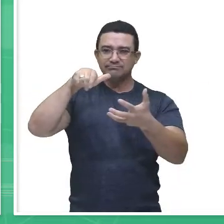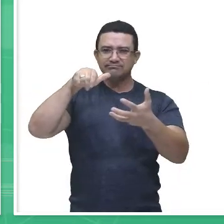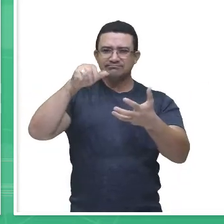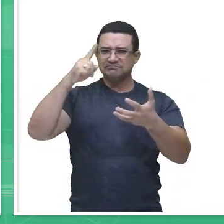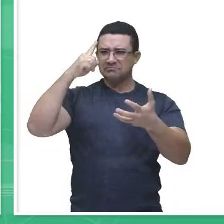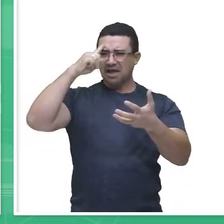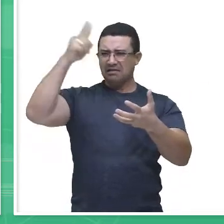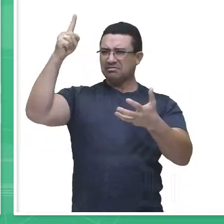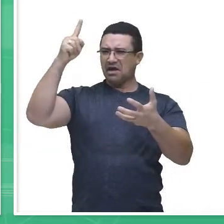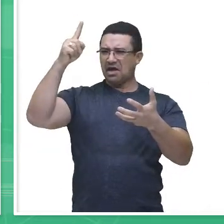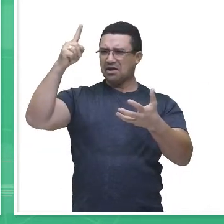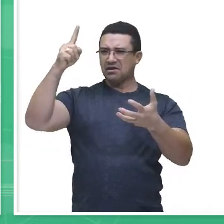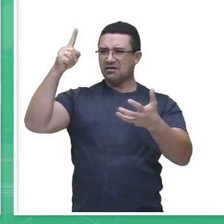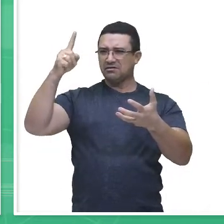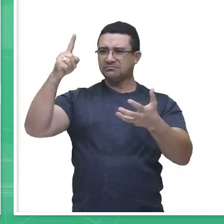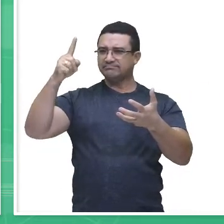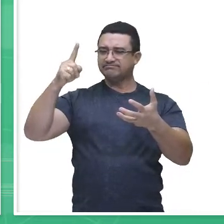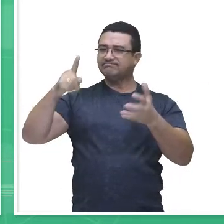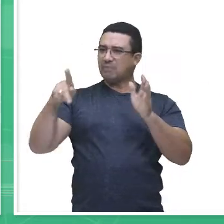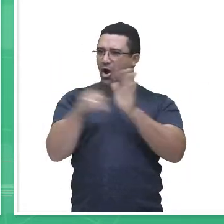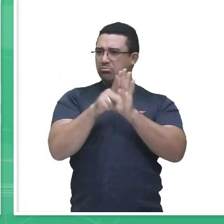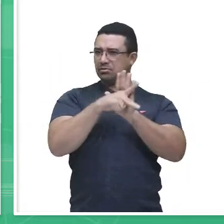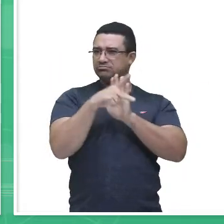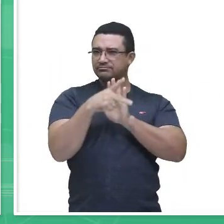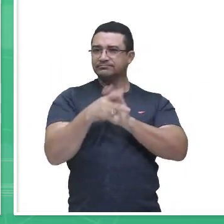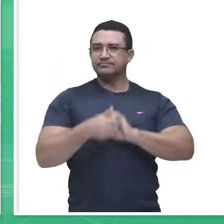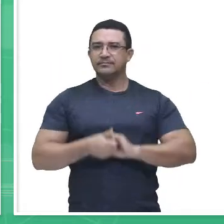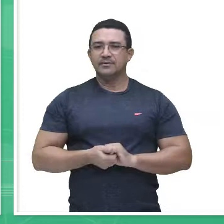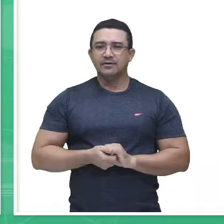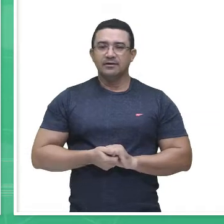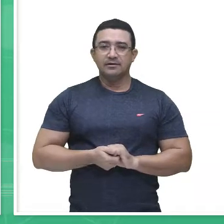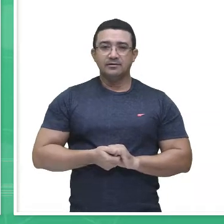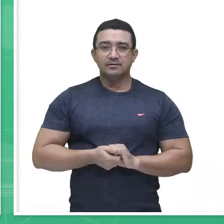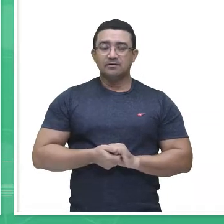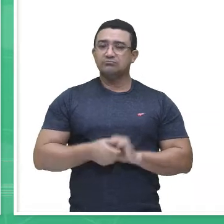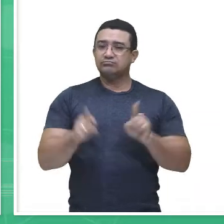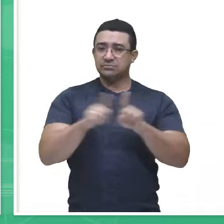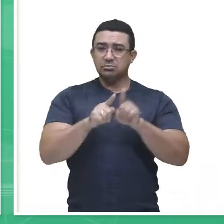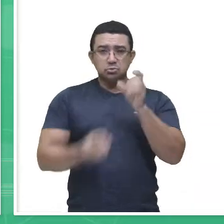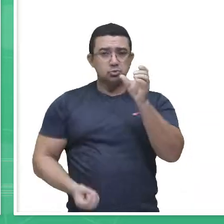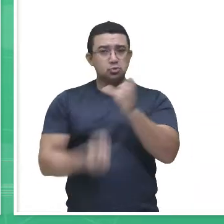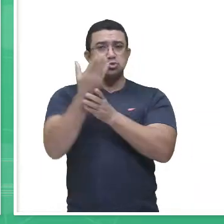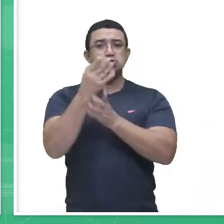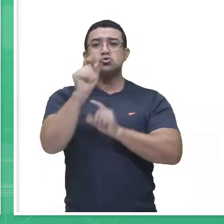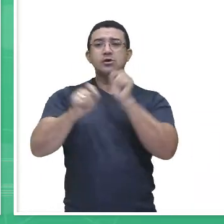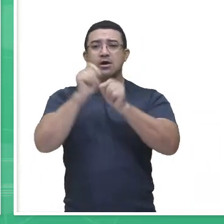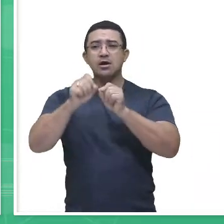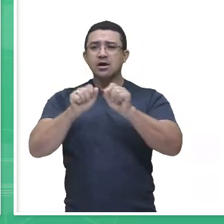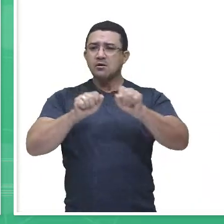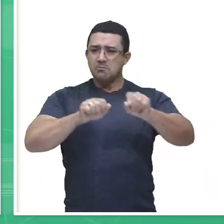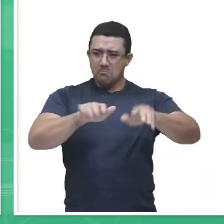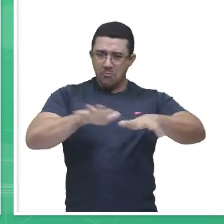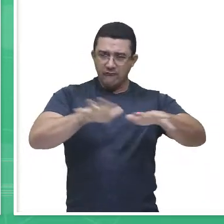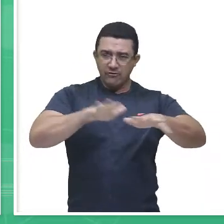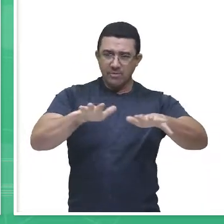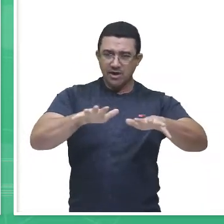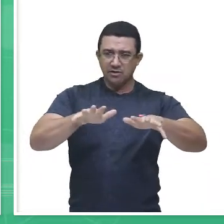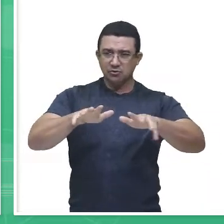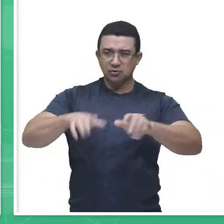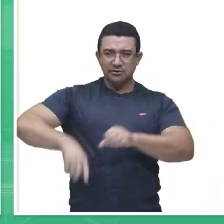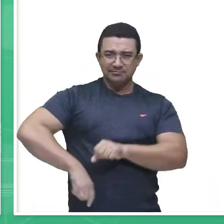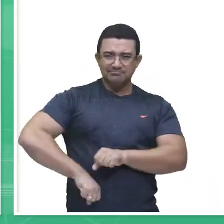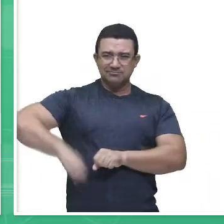ideia ufanista. E esse surto nacionalista ele foi gerado por um movimento, ou seja, pela independência do